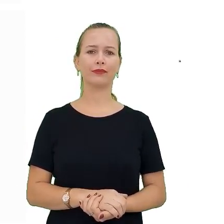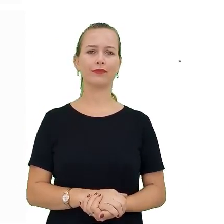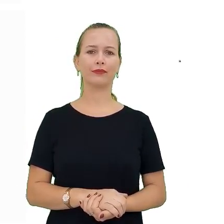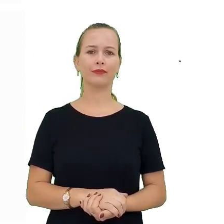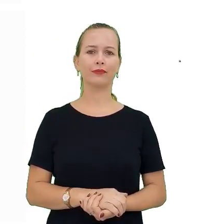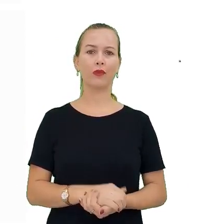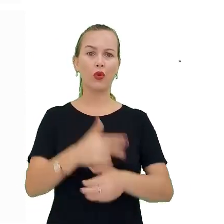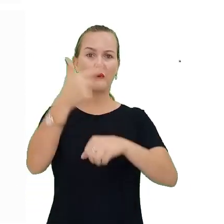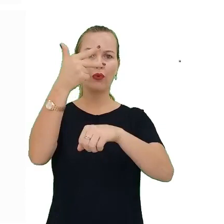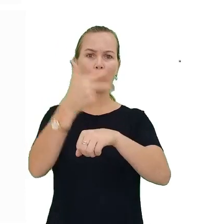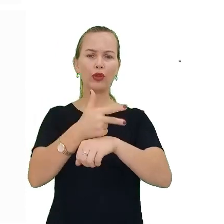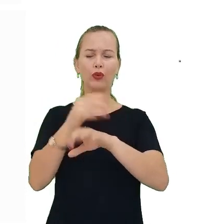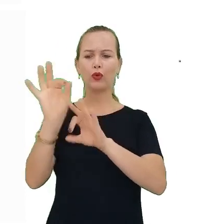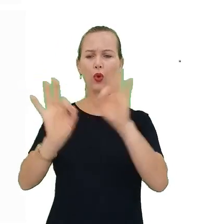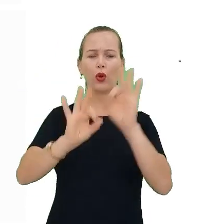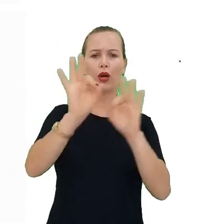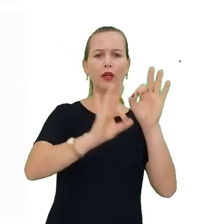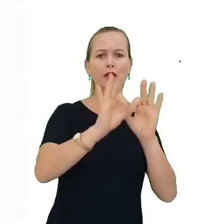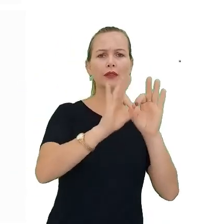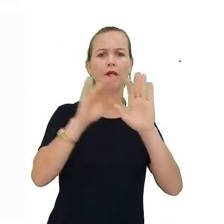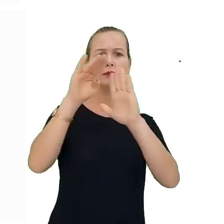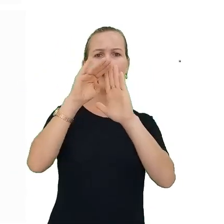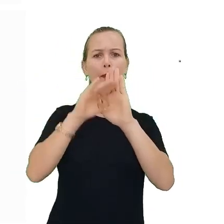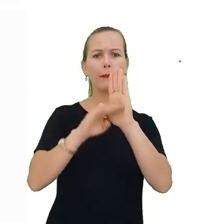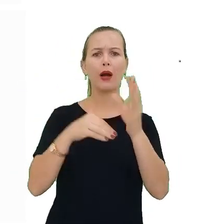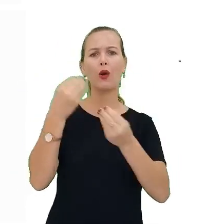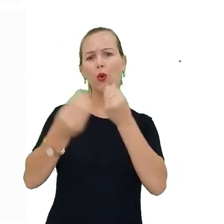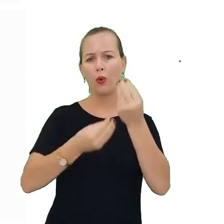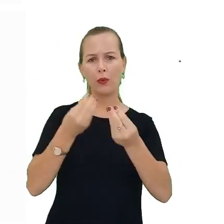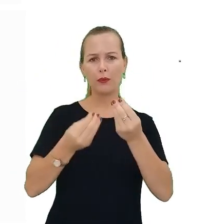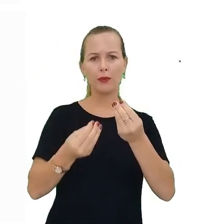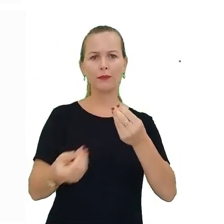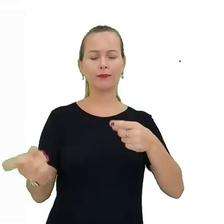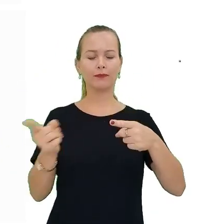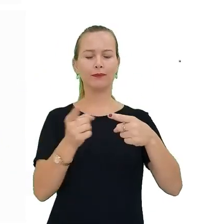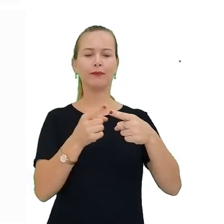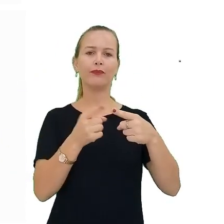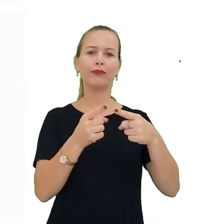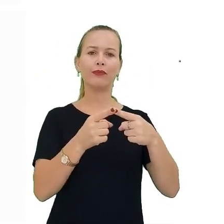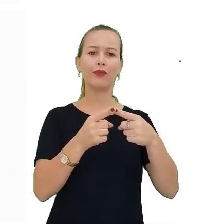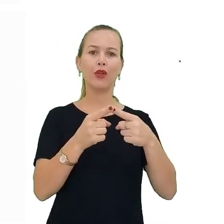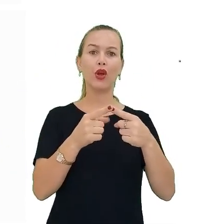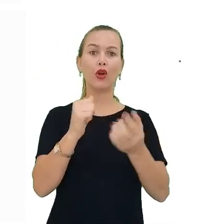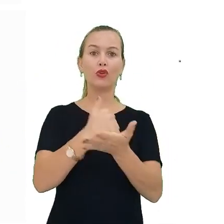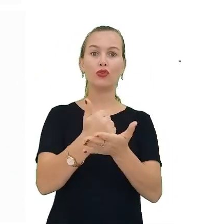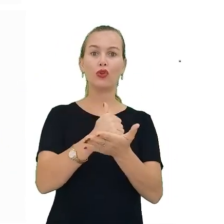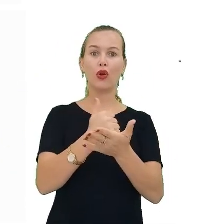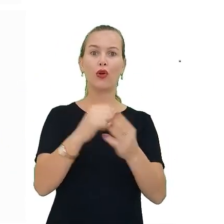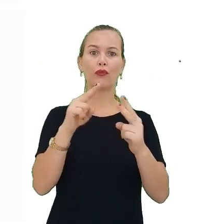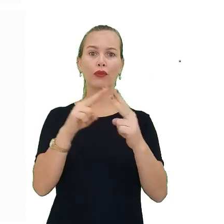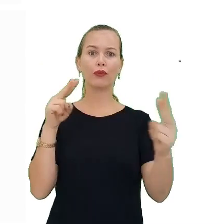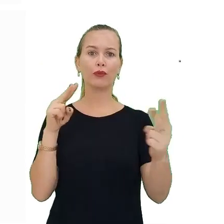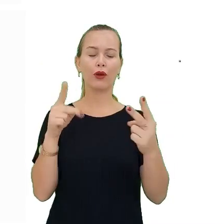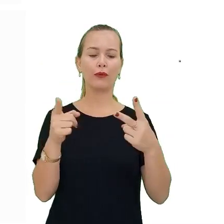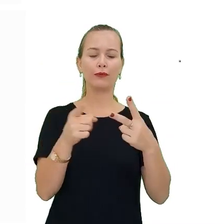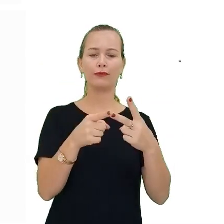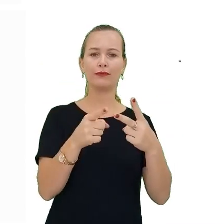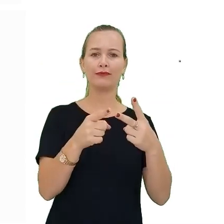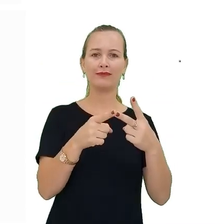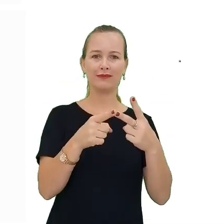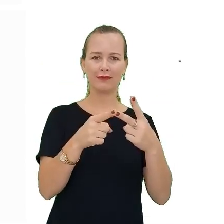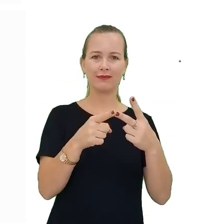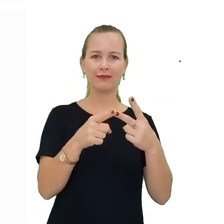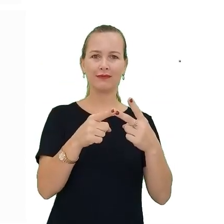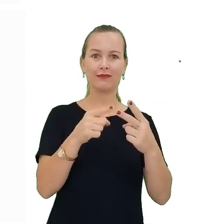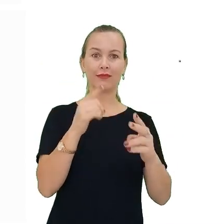A organização sequencial desses vídeos ficou da seguinte forma: o primeiro foram os jogos virtuais, o